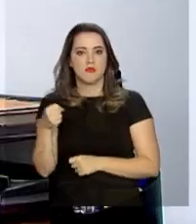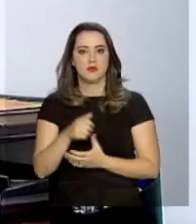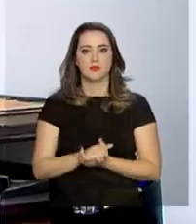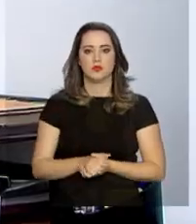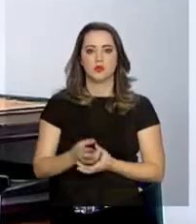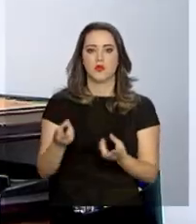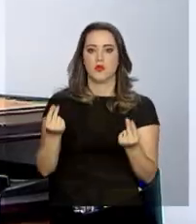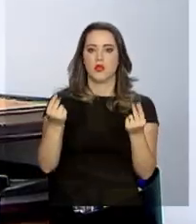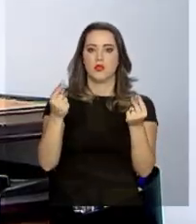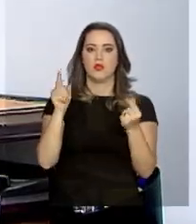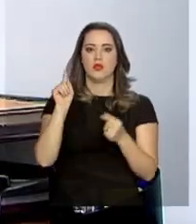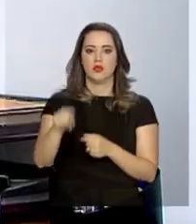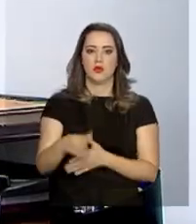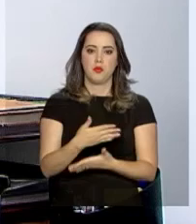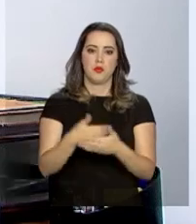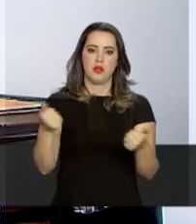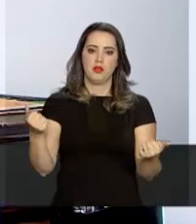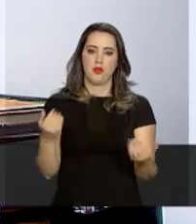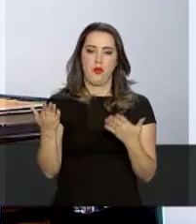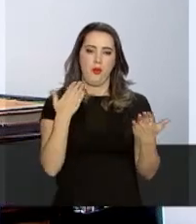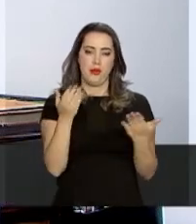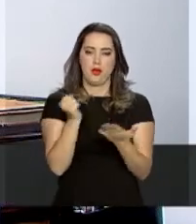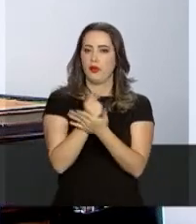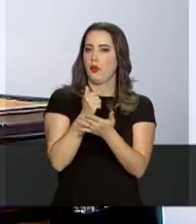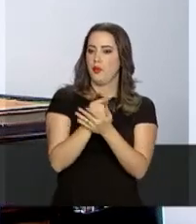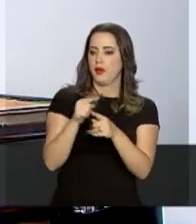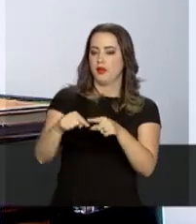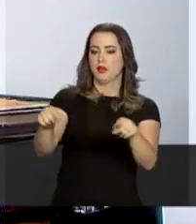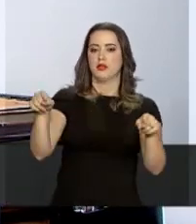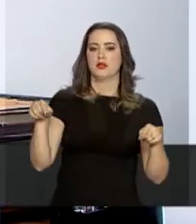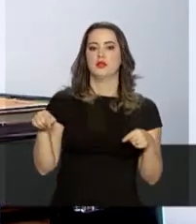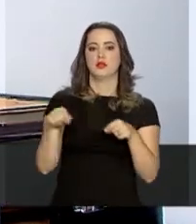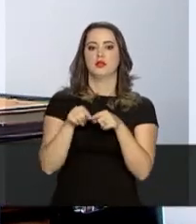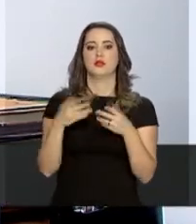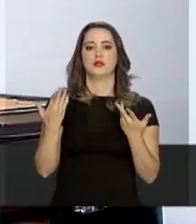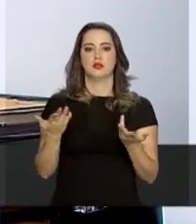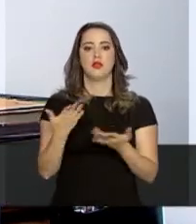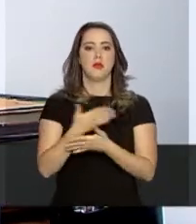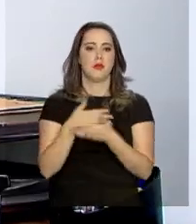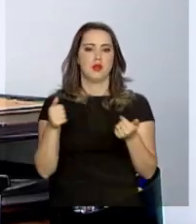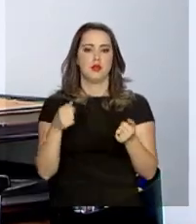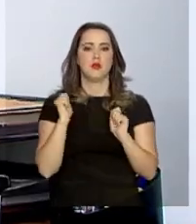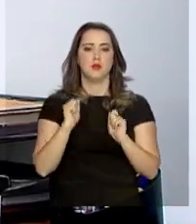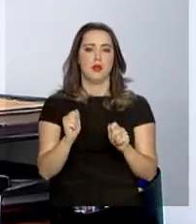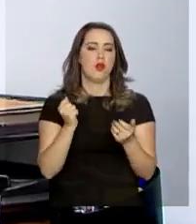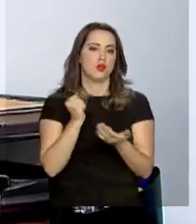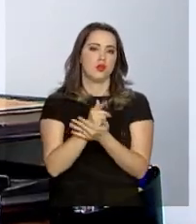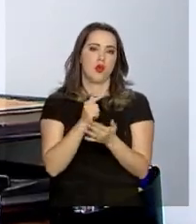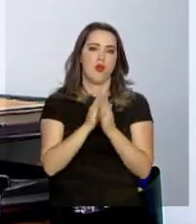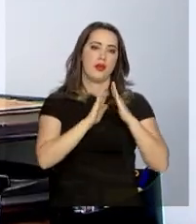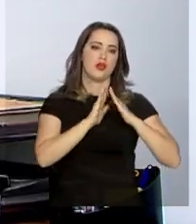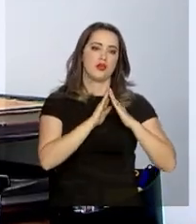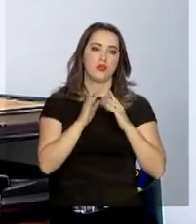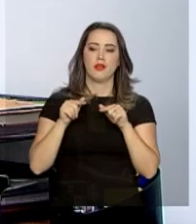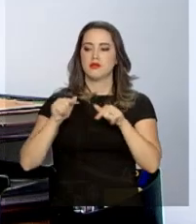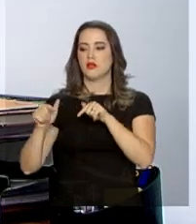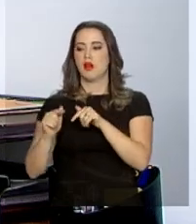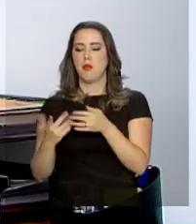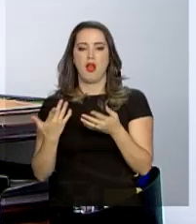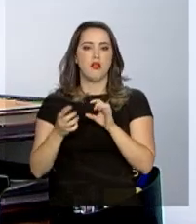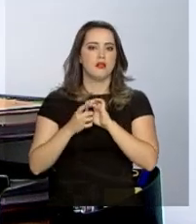custo benefício é muito melhor do que você comprar na loja física e fora comodidade você poder comprar na sua casa no seu trabalho